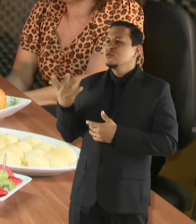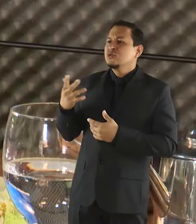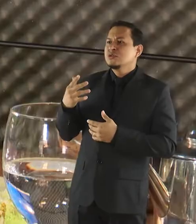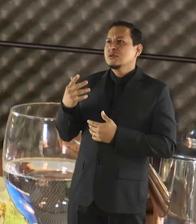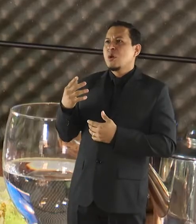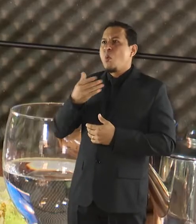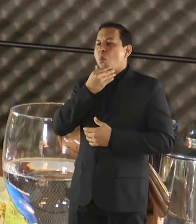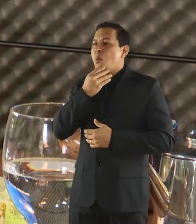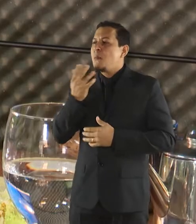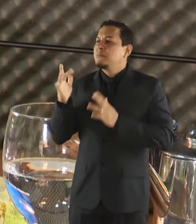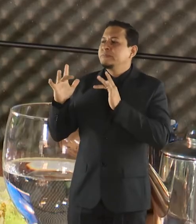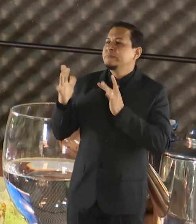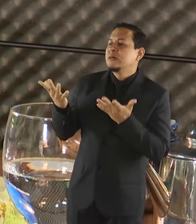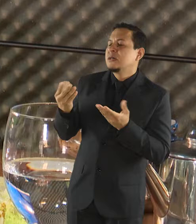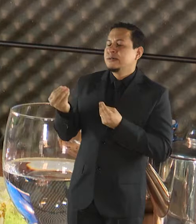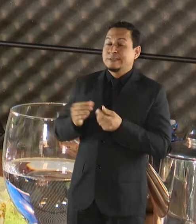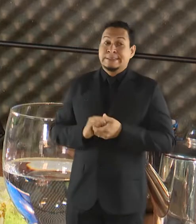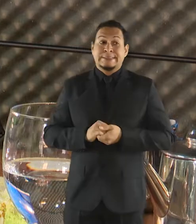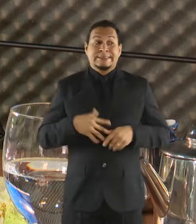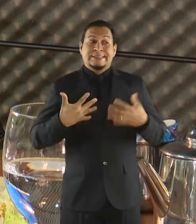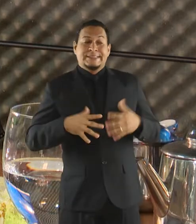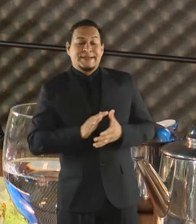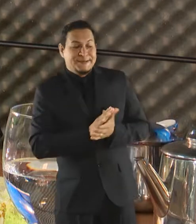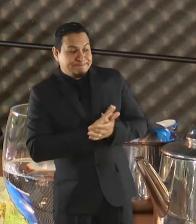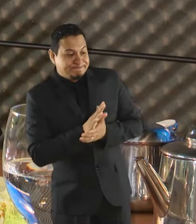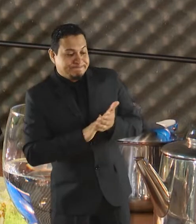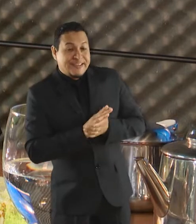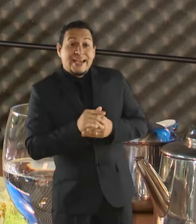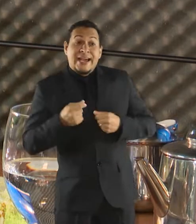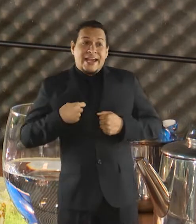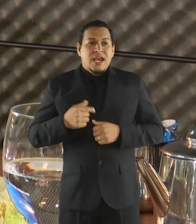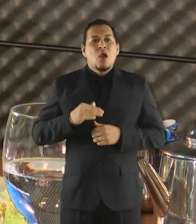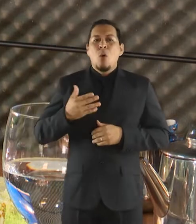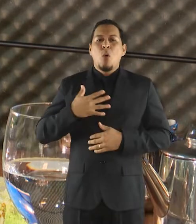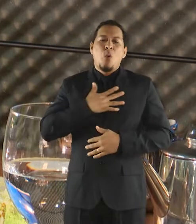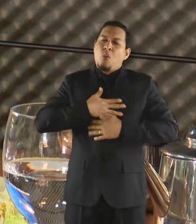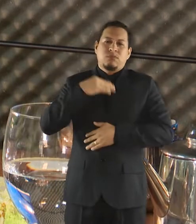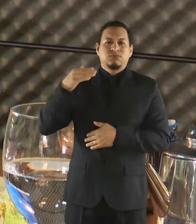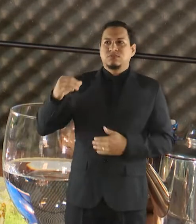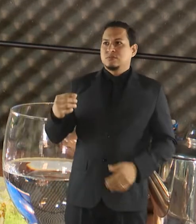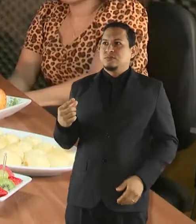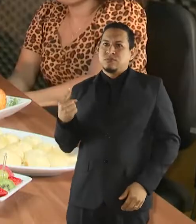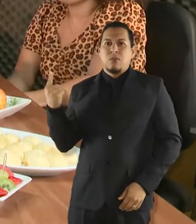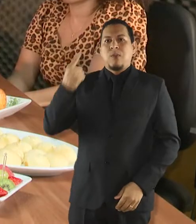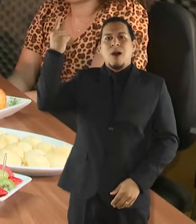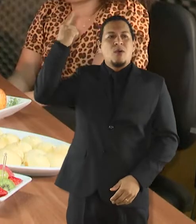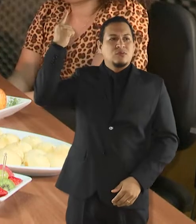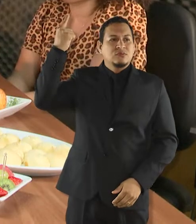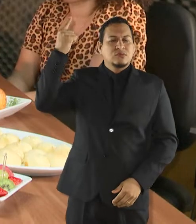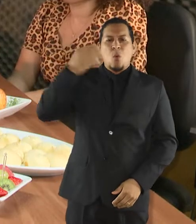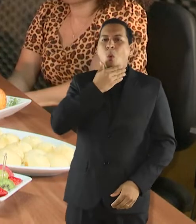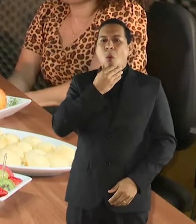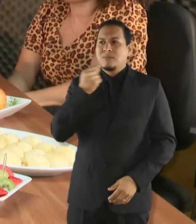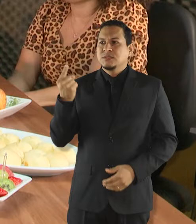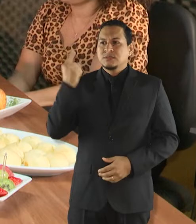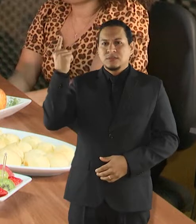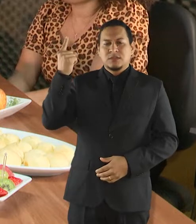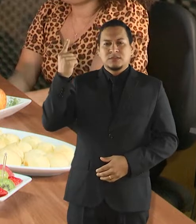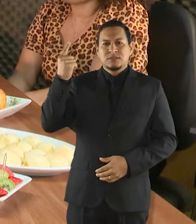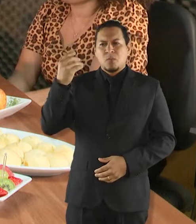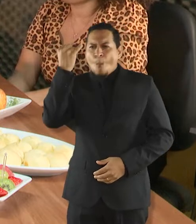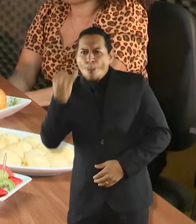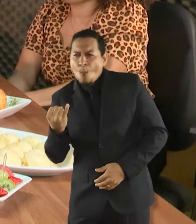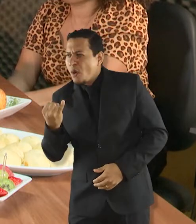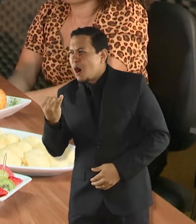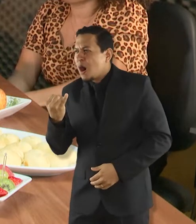namorado? Olha. Eu gosto dos altos. Ah, Eu gosto entendi. dos altos.